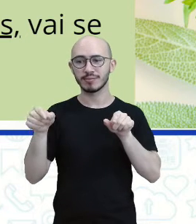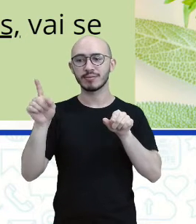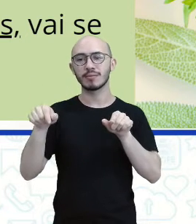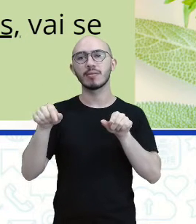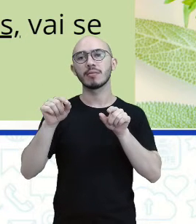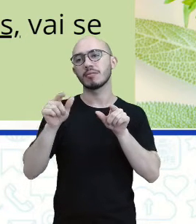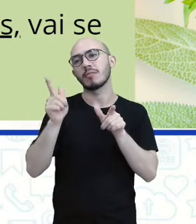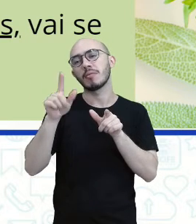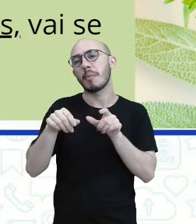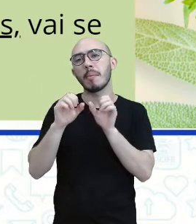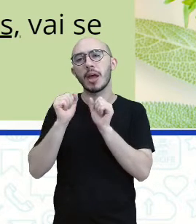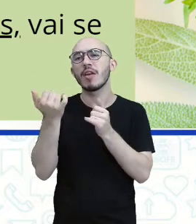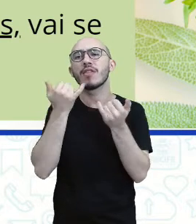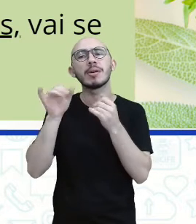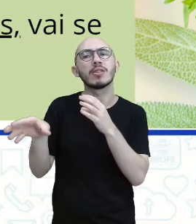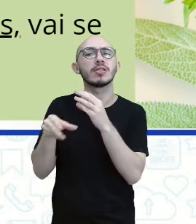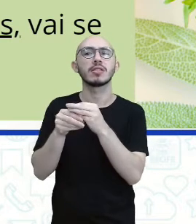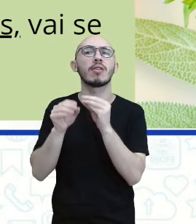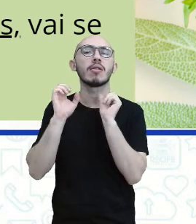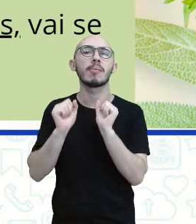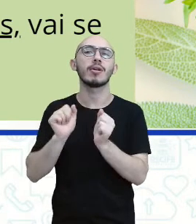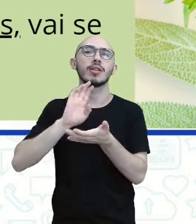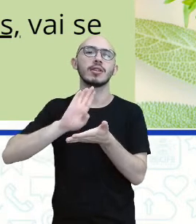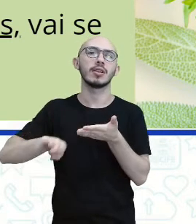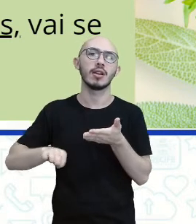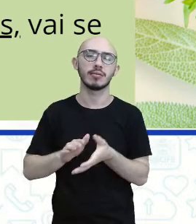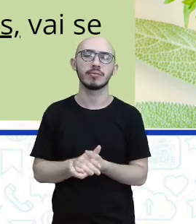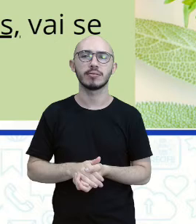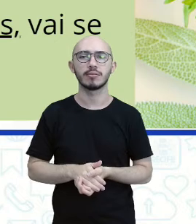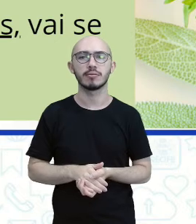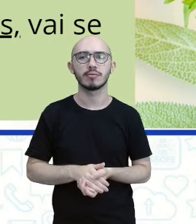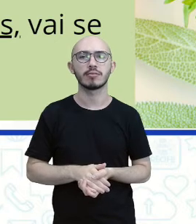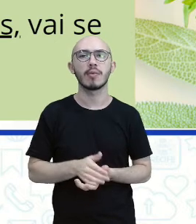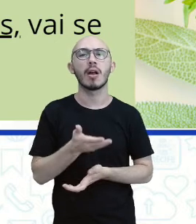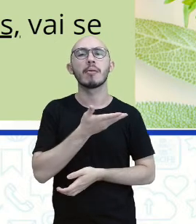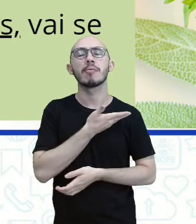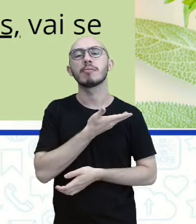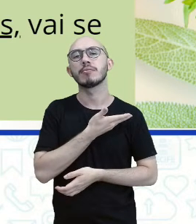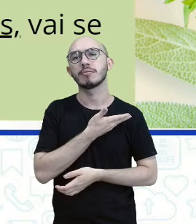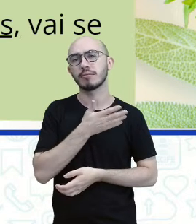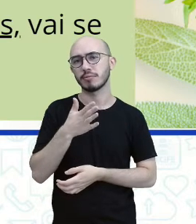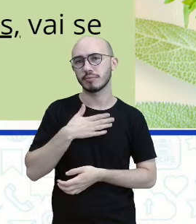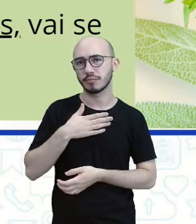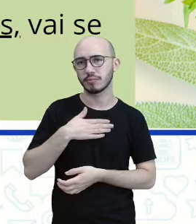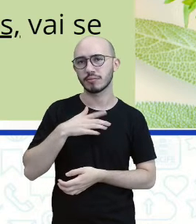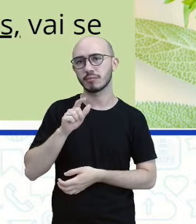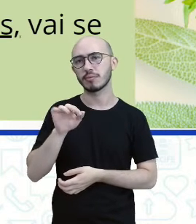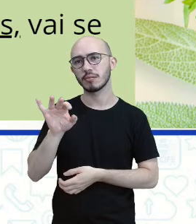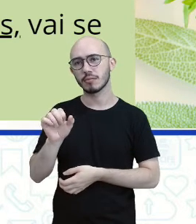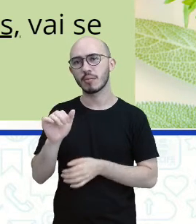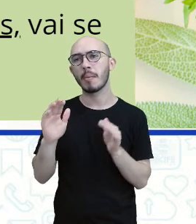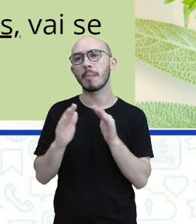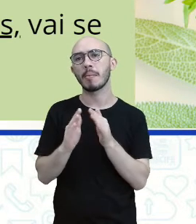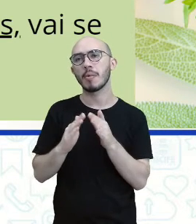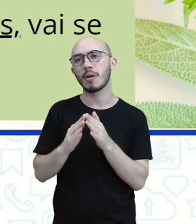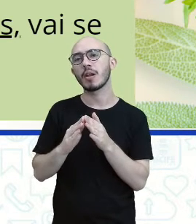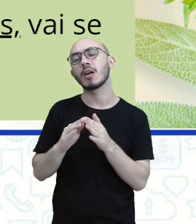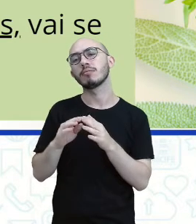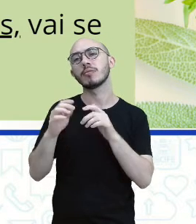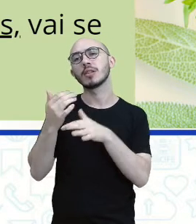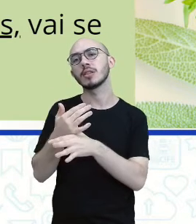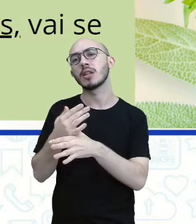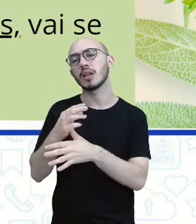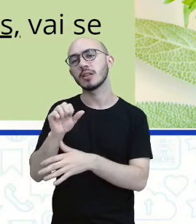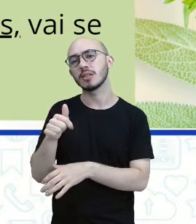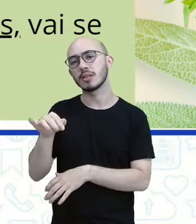ser, portanto, retirada. Meu amigo Lucas, aquele que mora em Santos, vai se mudar para o Chile. De novo, eu trago aqui o mesmo